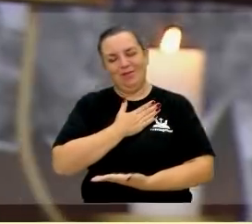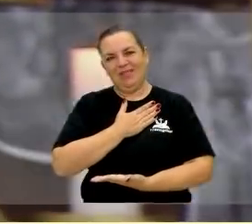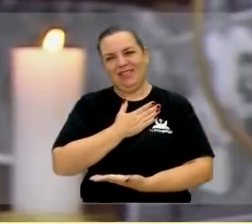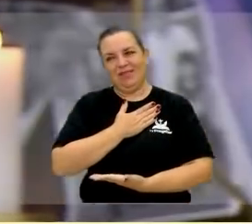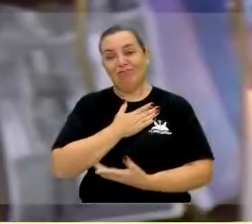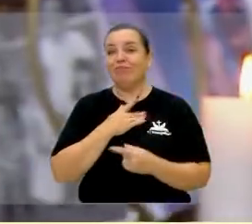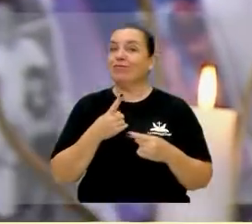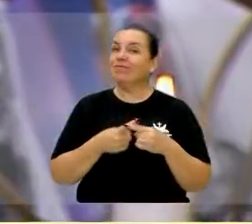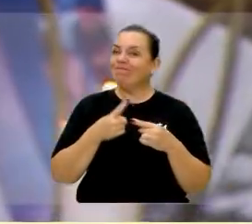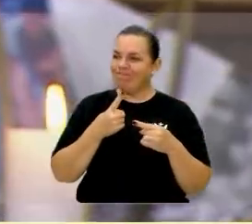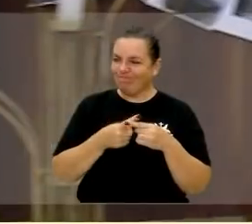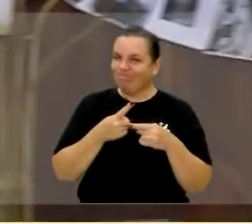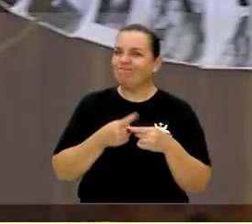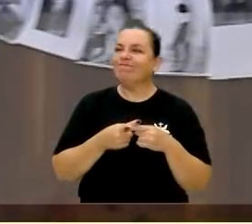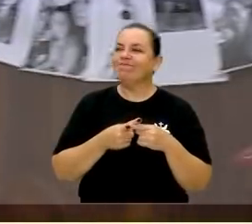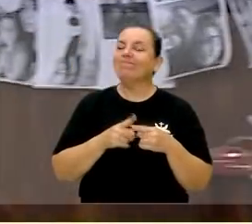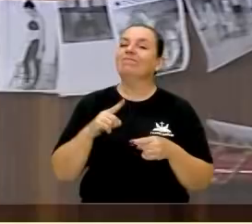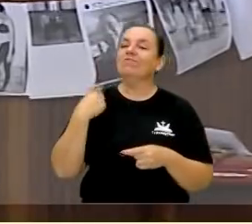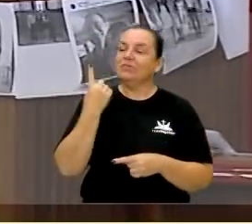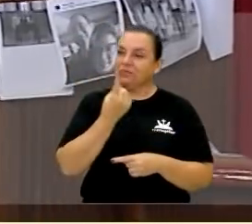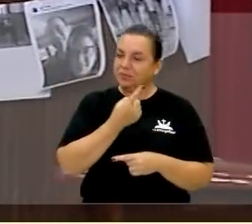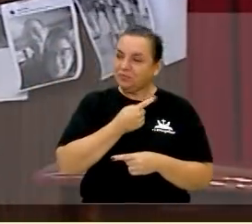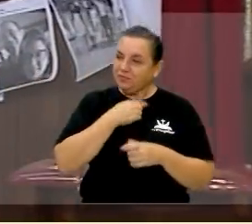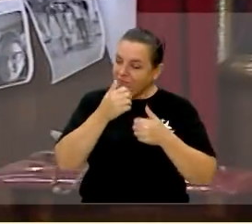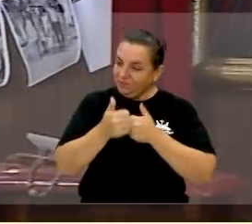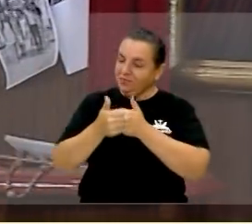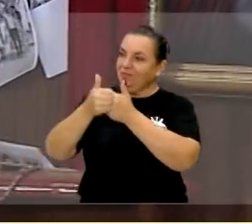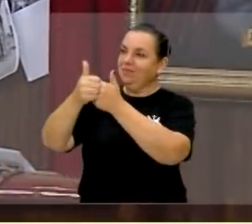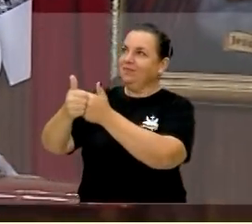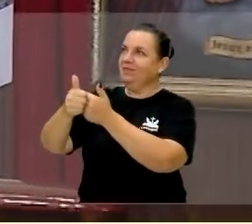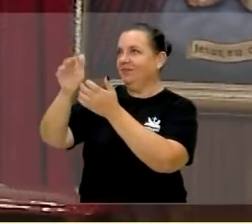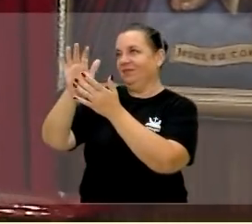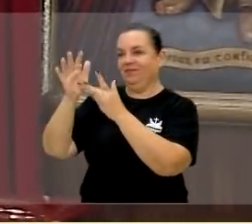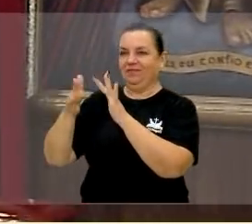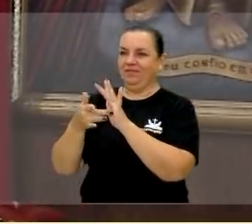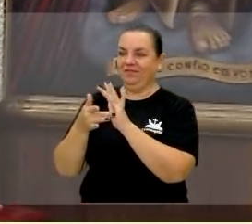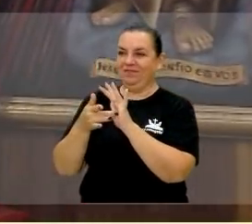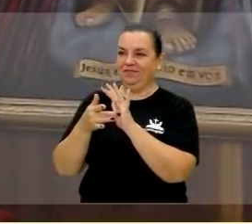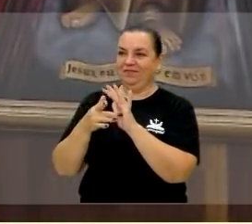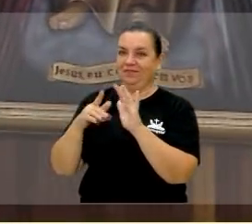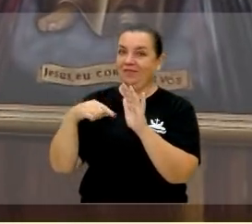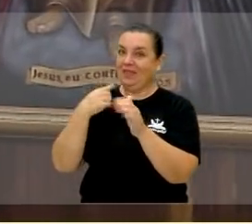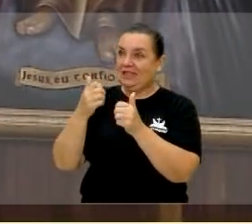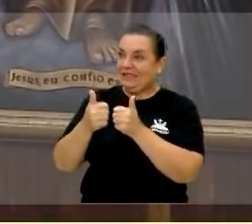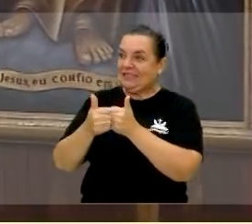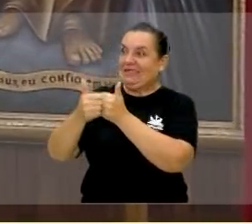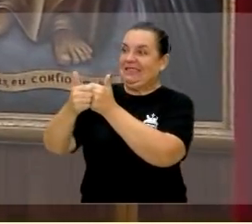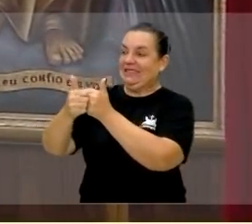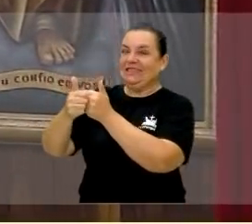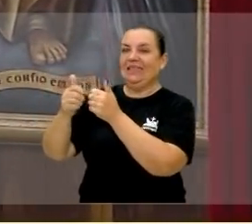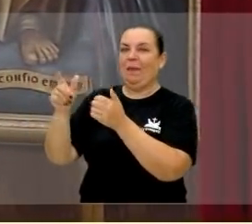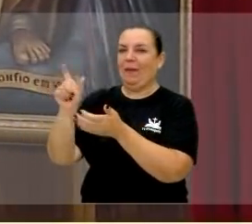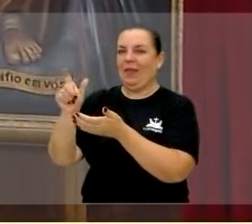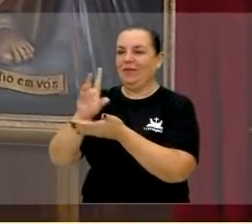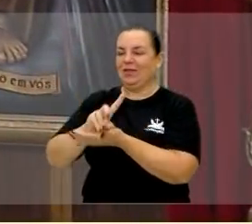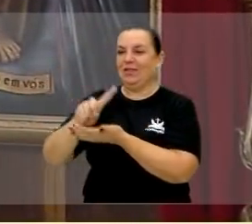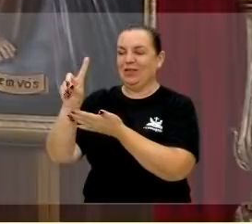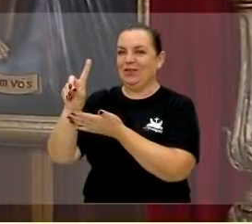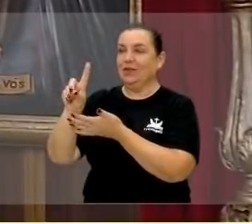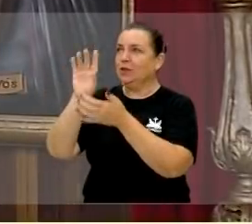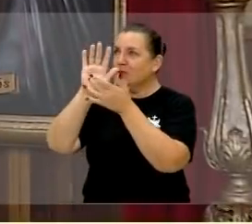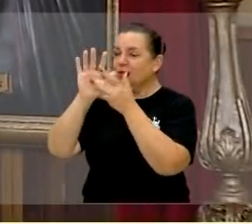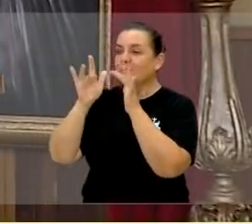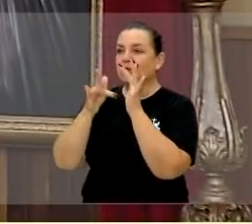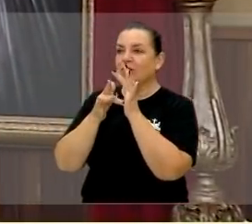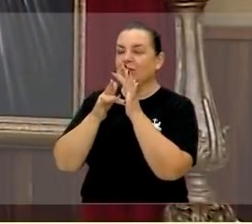Por quê? Porque a gente se aproxima de Jesus, a gente se aproxima da palavra, e Jesus